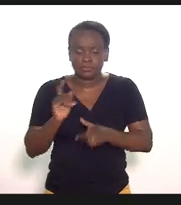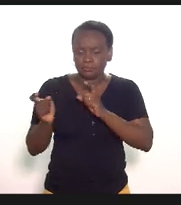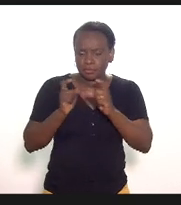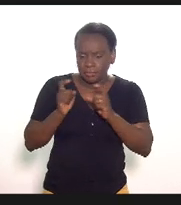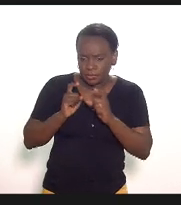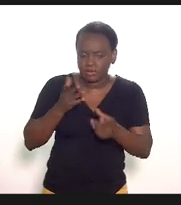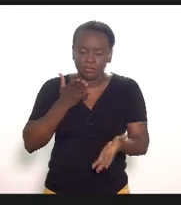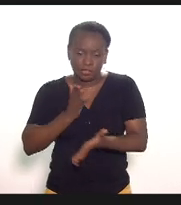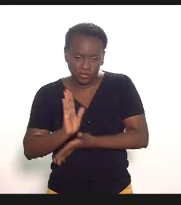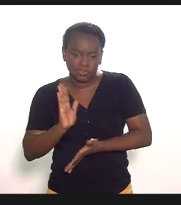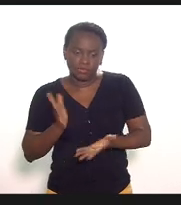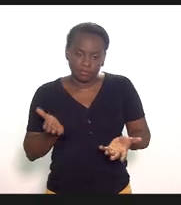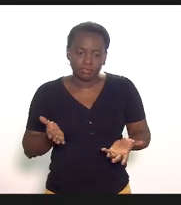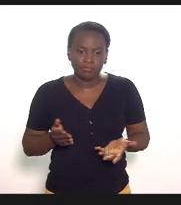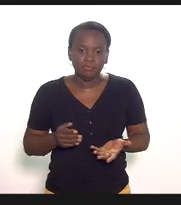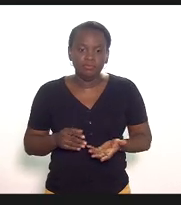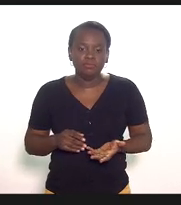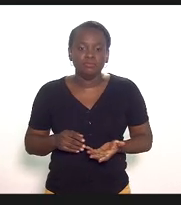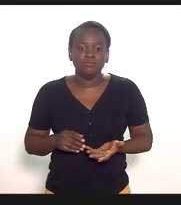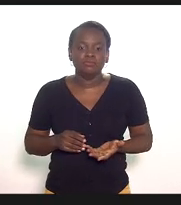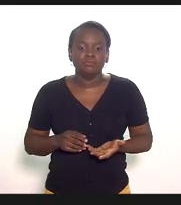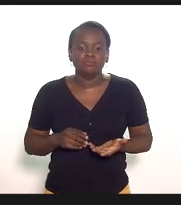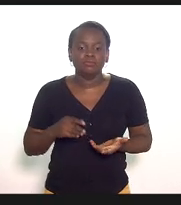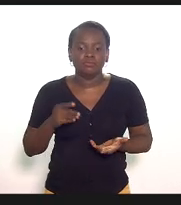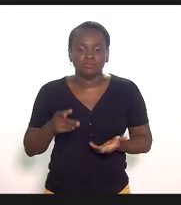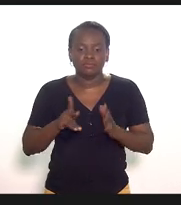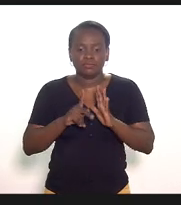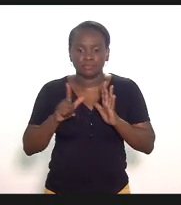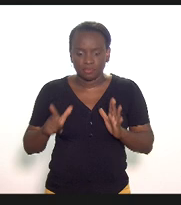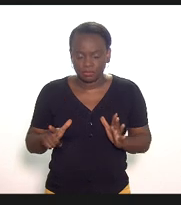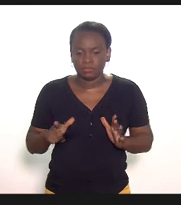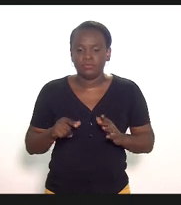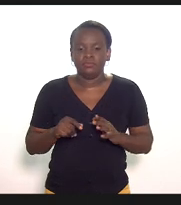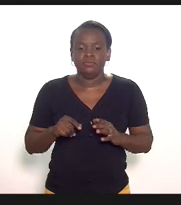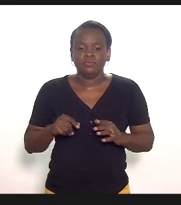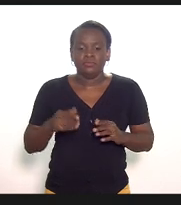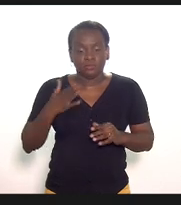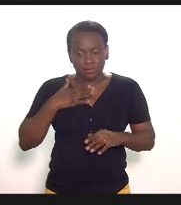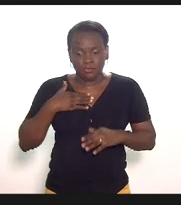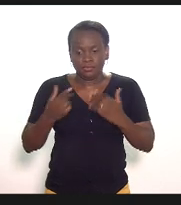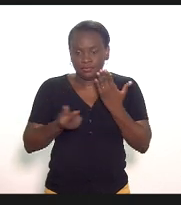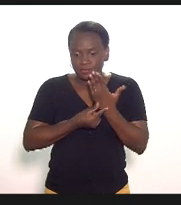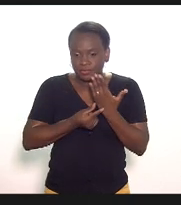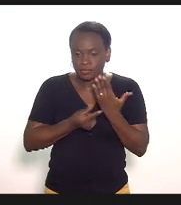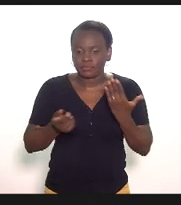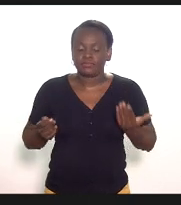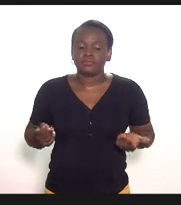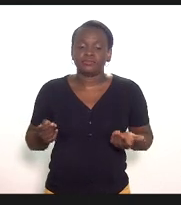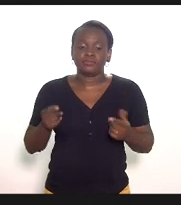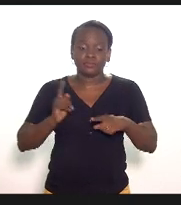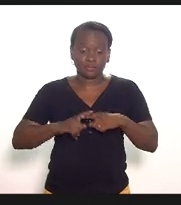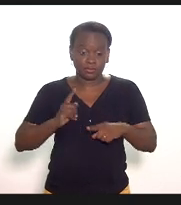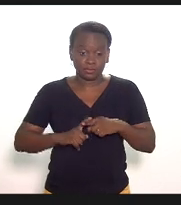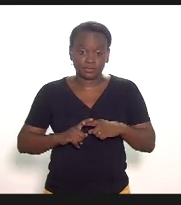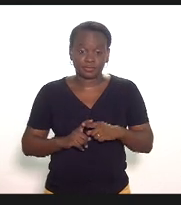debatido e aprovado, né, esse projeto de lei de minha autoria, que